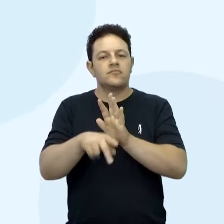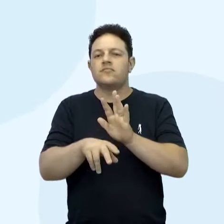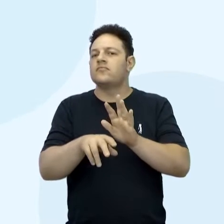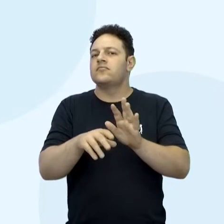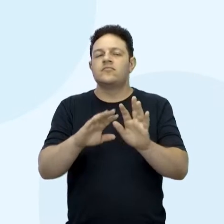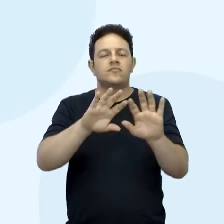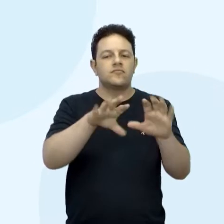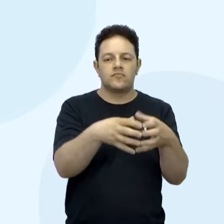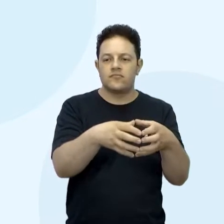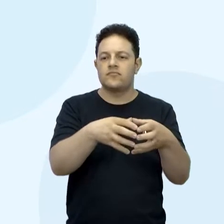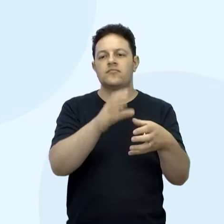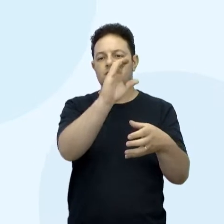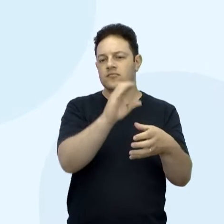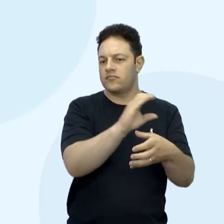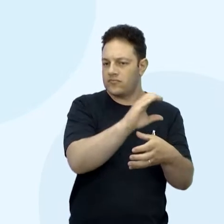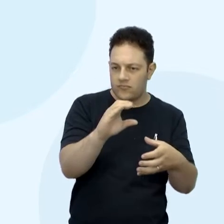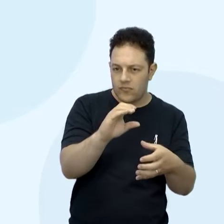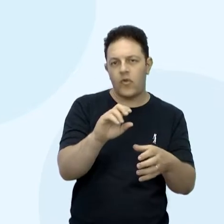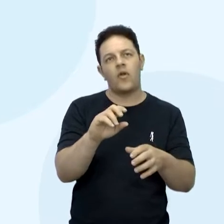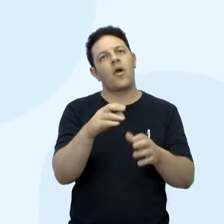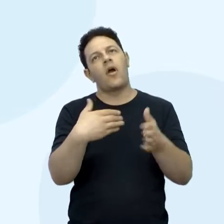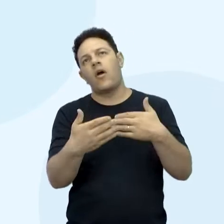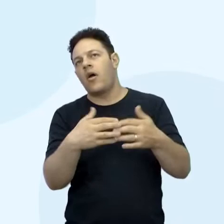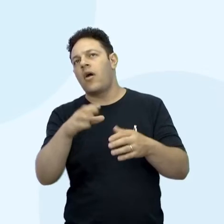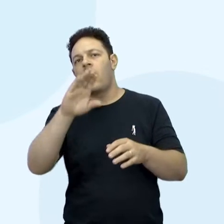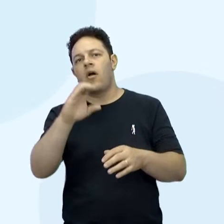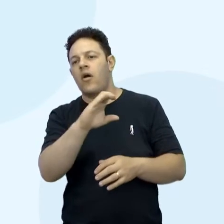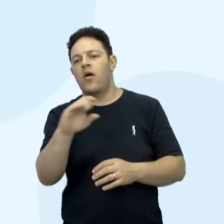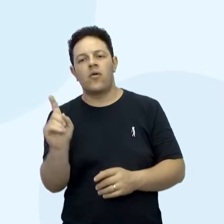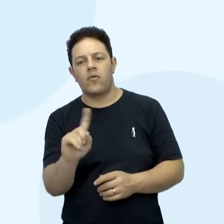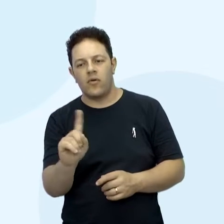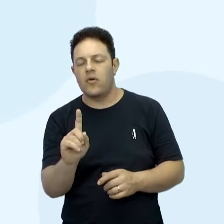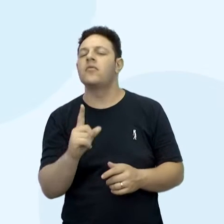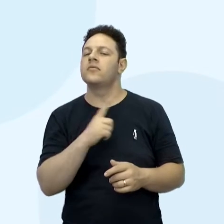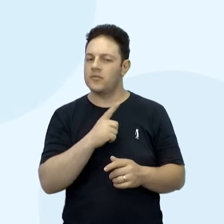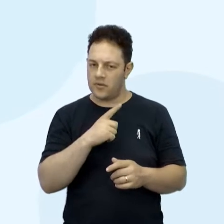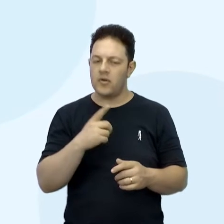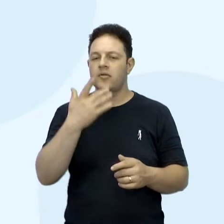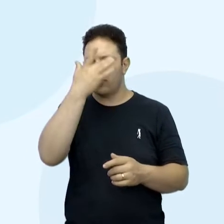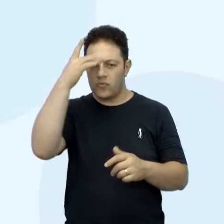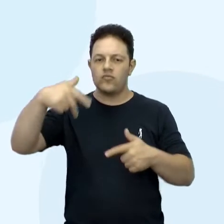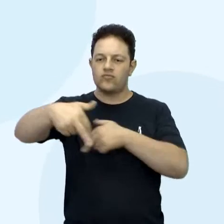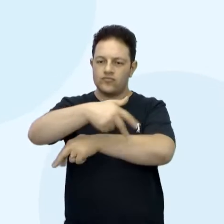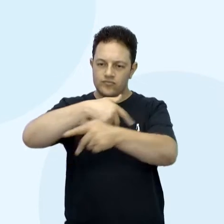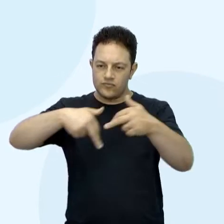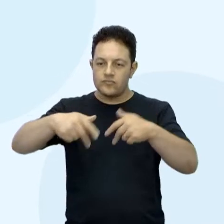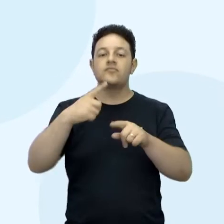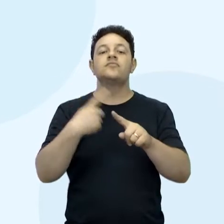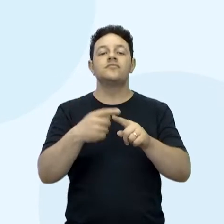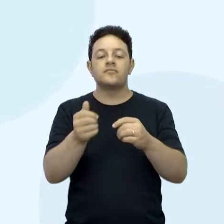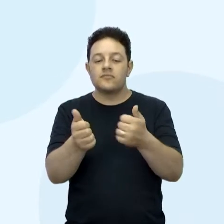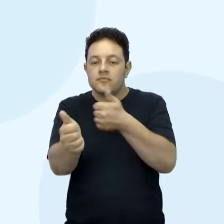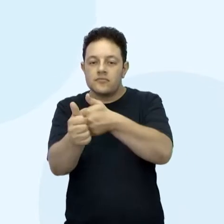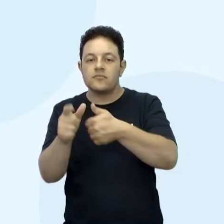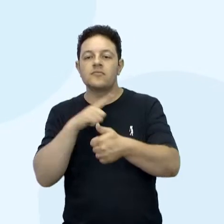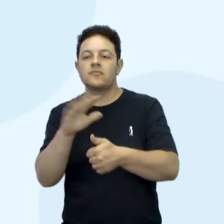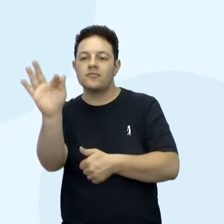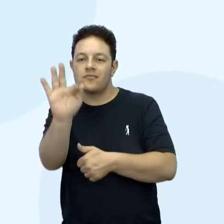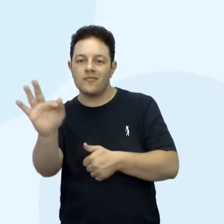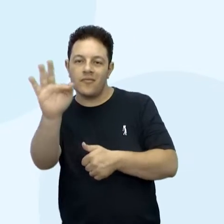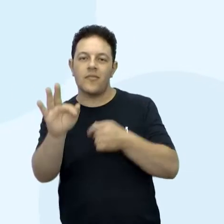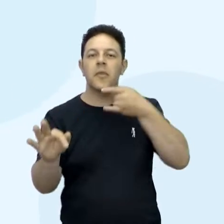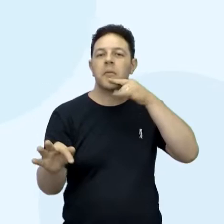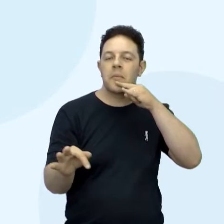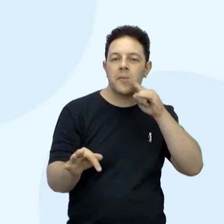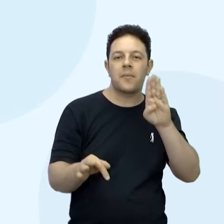diversos grupos, católicos ou não, principalmente em seu entorno, pois existem faculdades, bares e